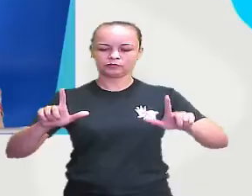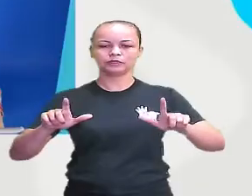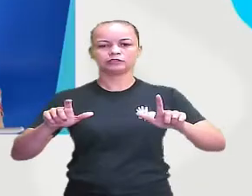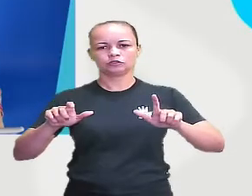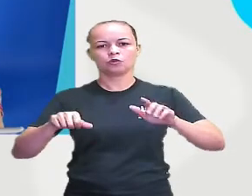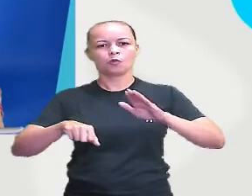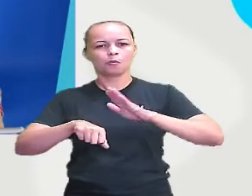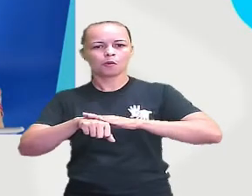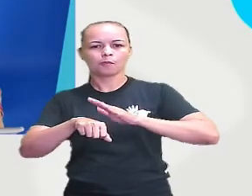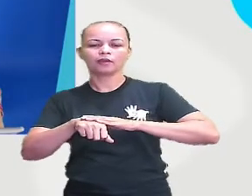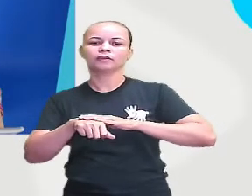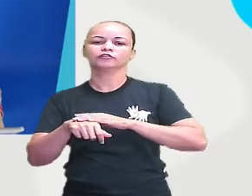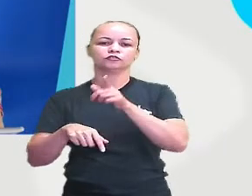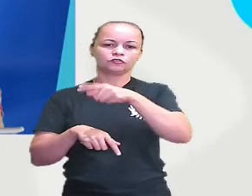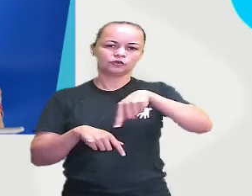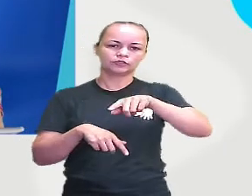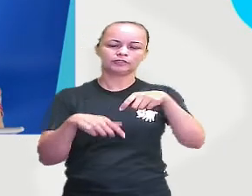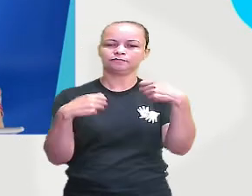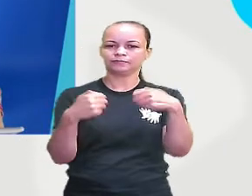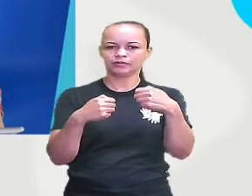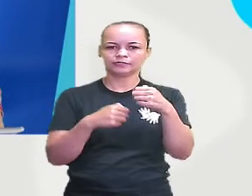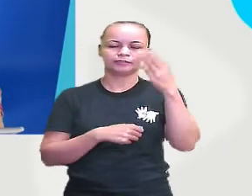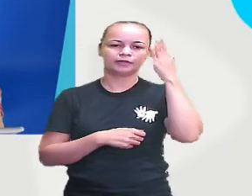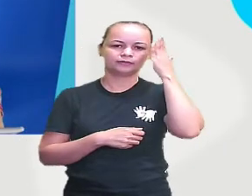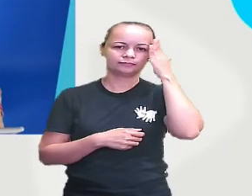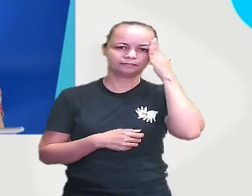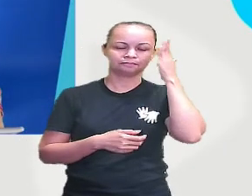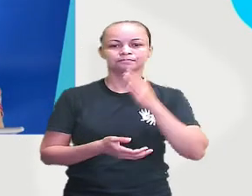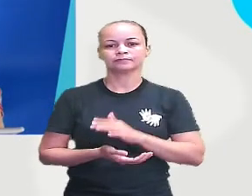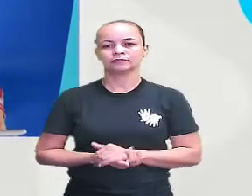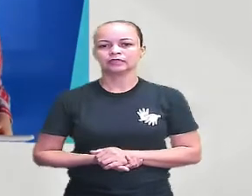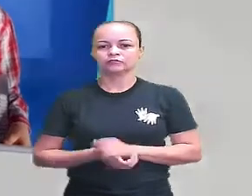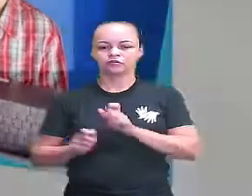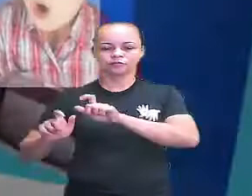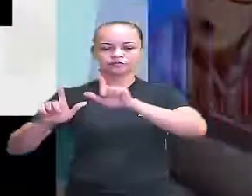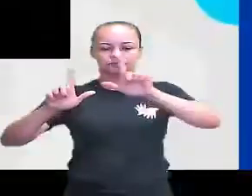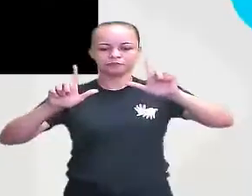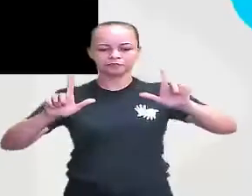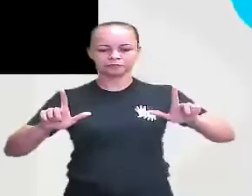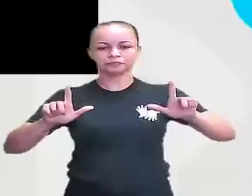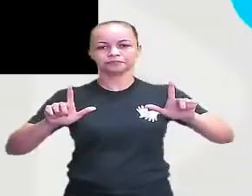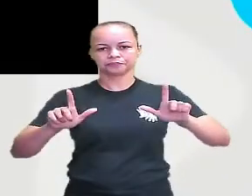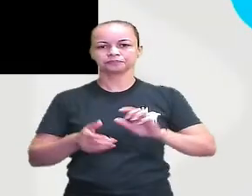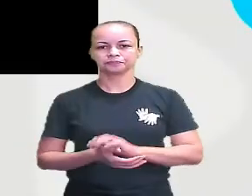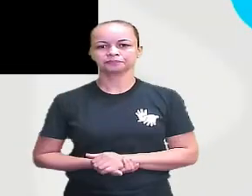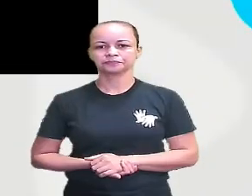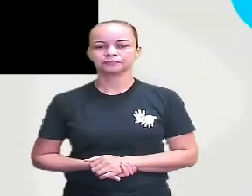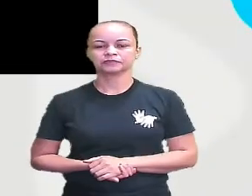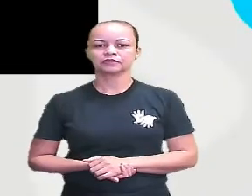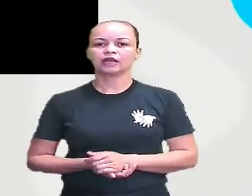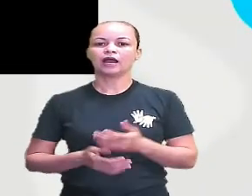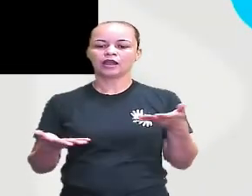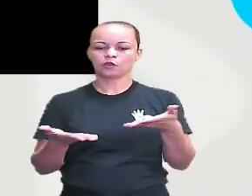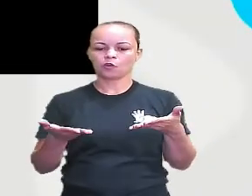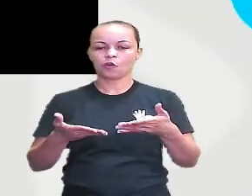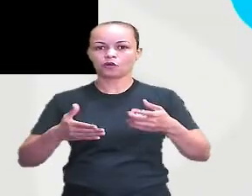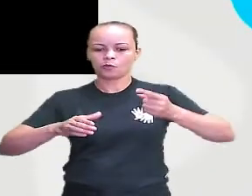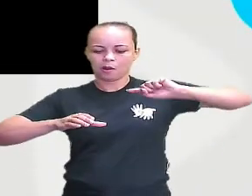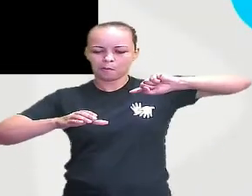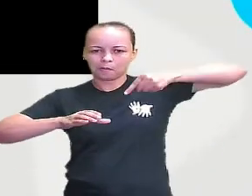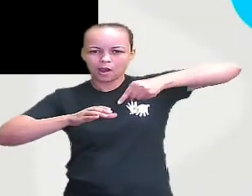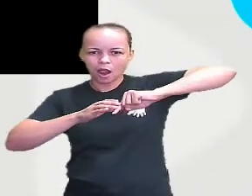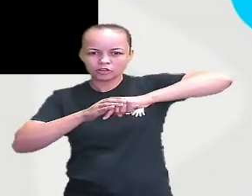momento. Momento, você precisa saber. Então vamos para o nosso próximo slide. Por favor, produção, o buraco mais fundo da